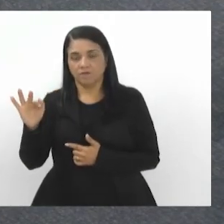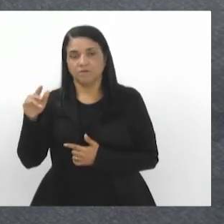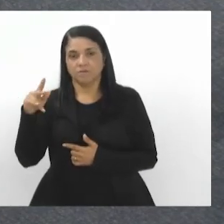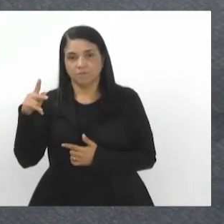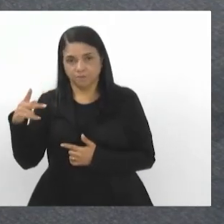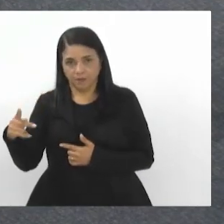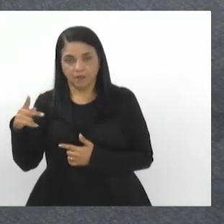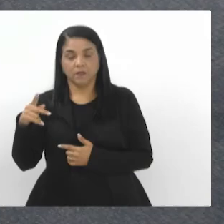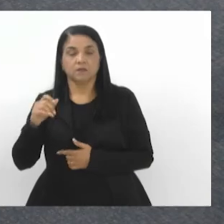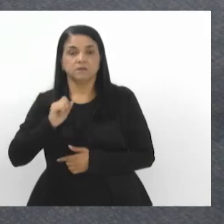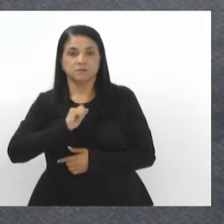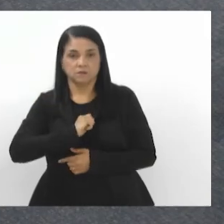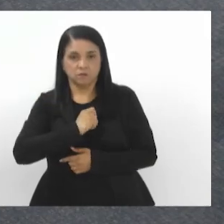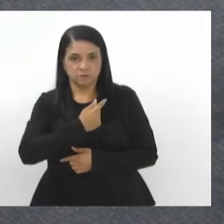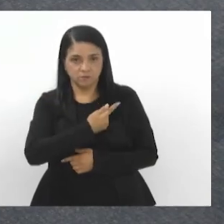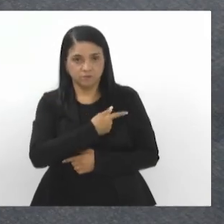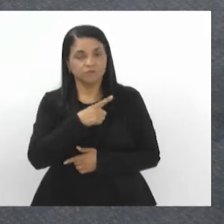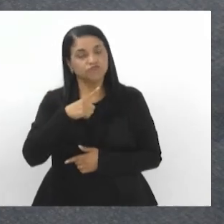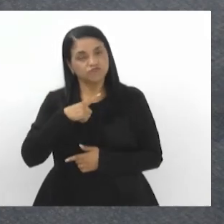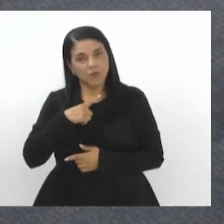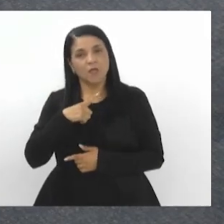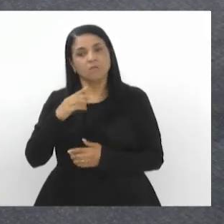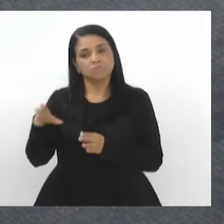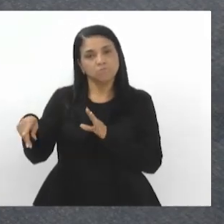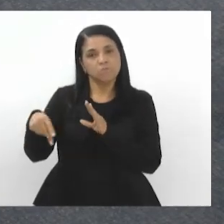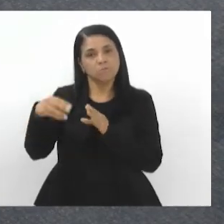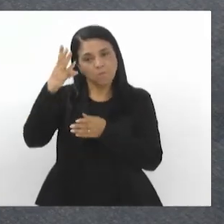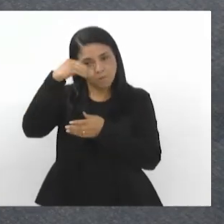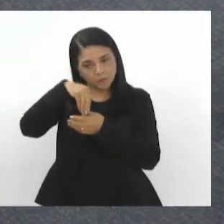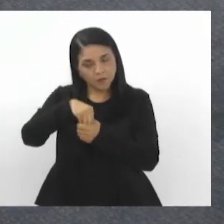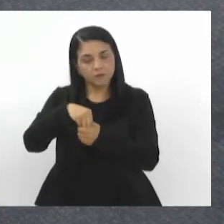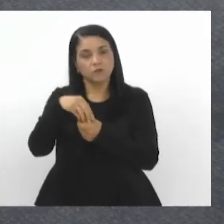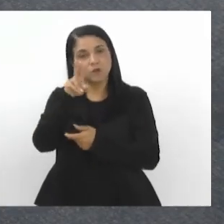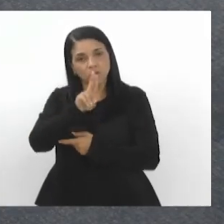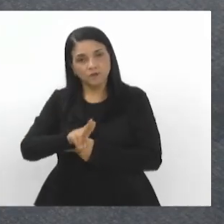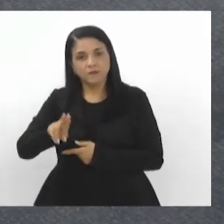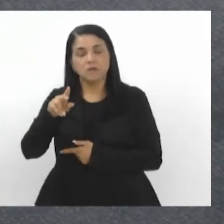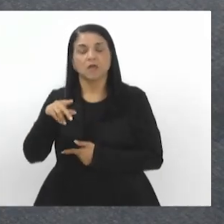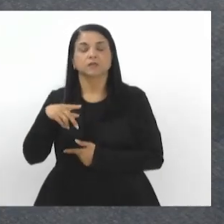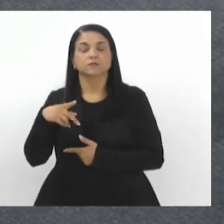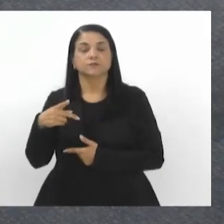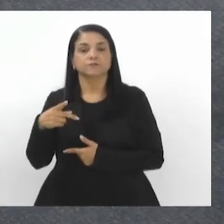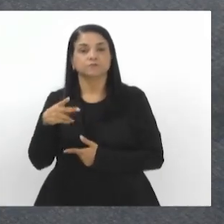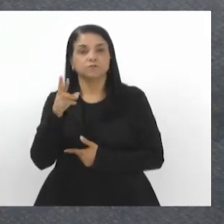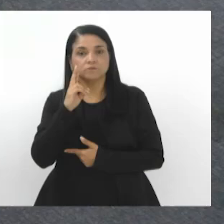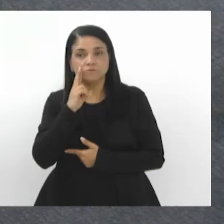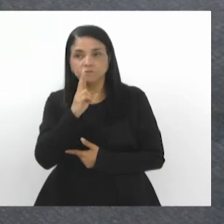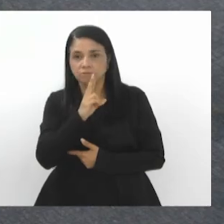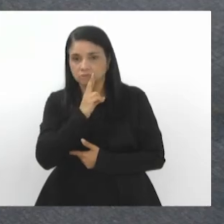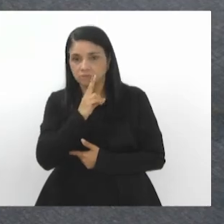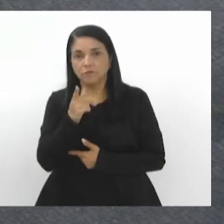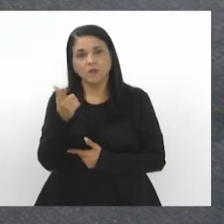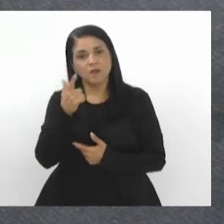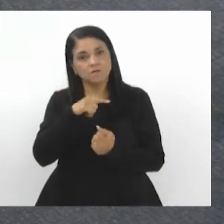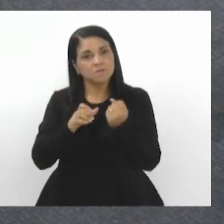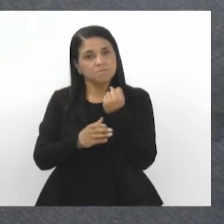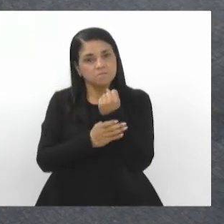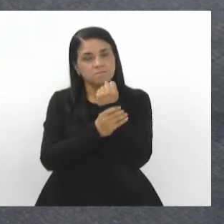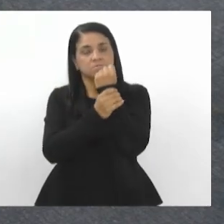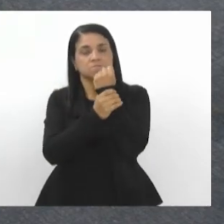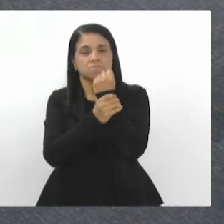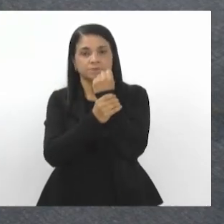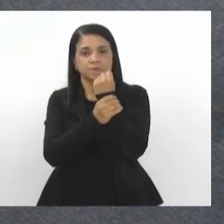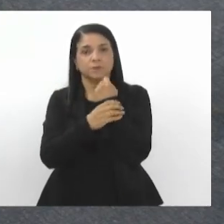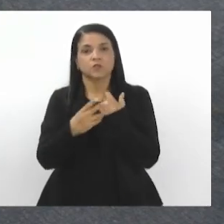Gonçalo possa ter o seu bandejão dentro da universidade para garantir que esses mais de 2.000